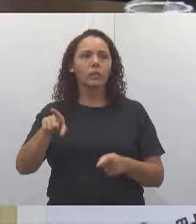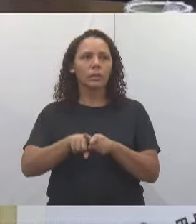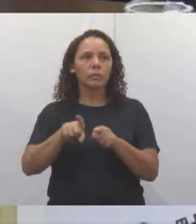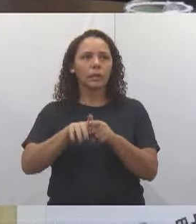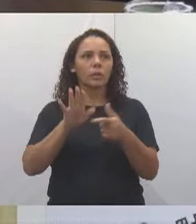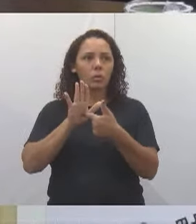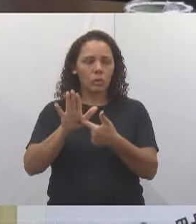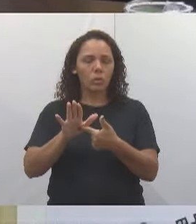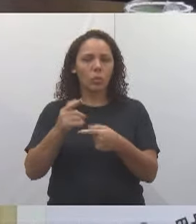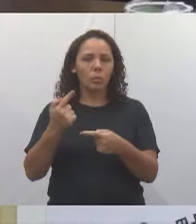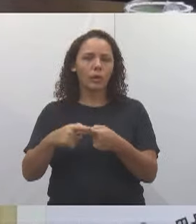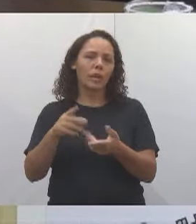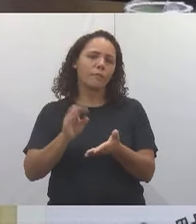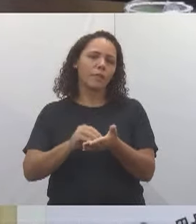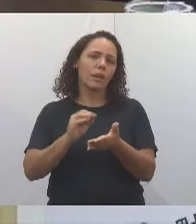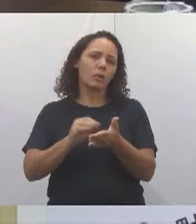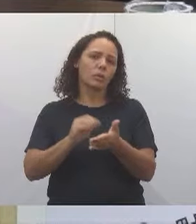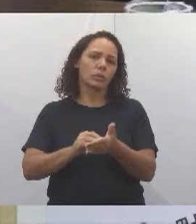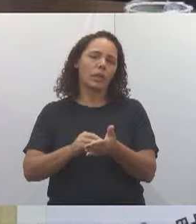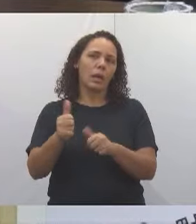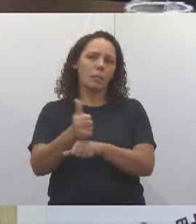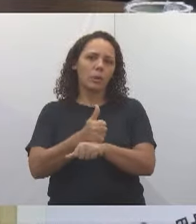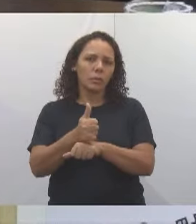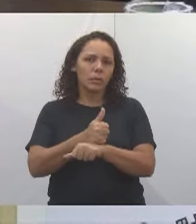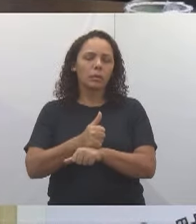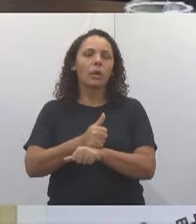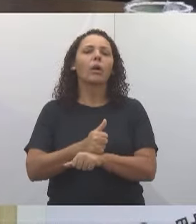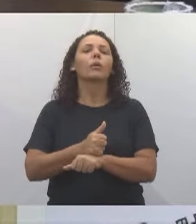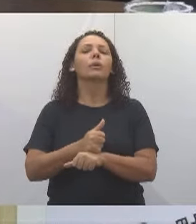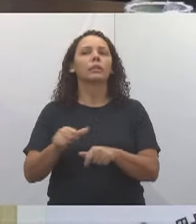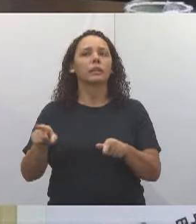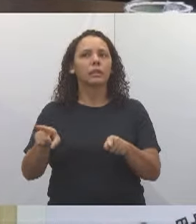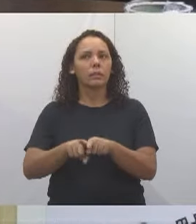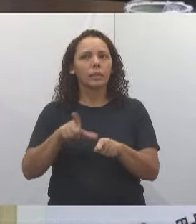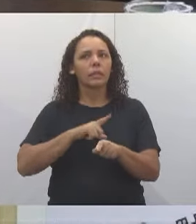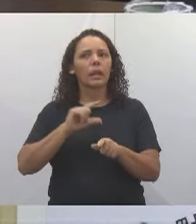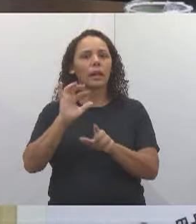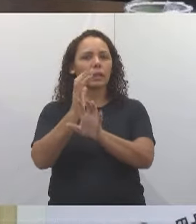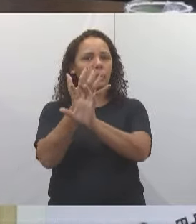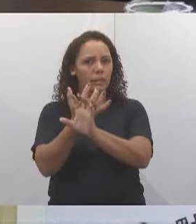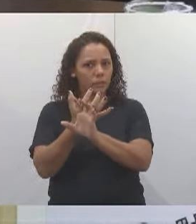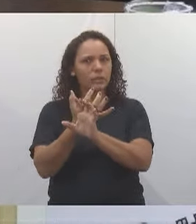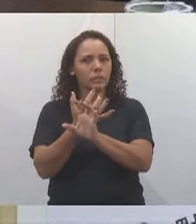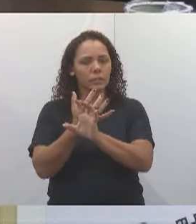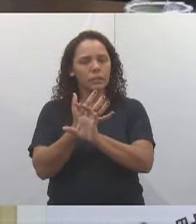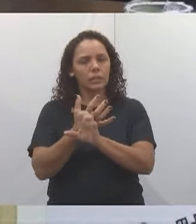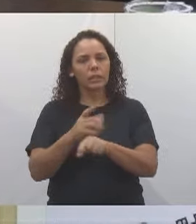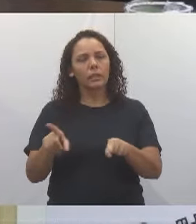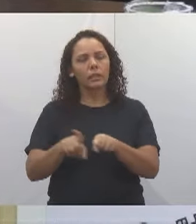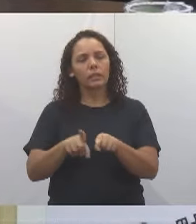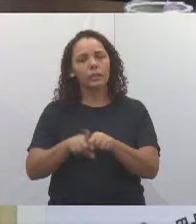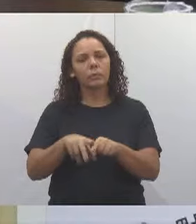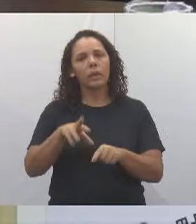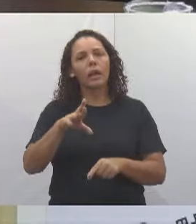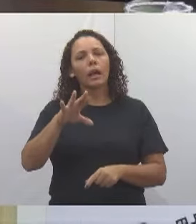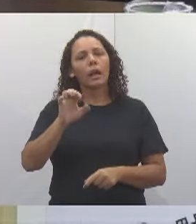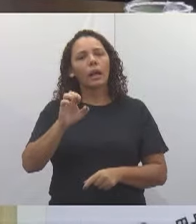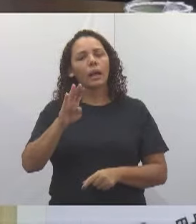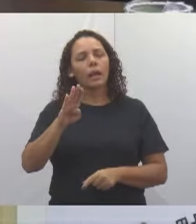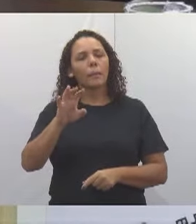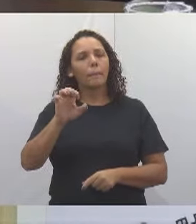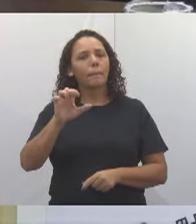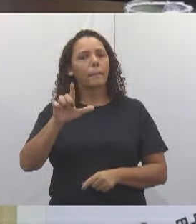de profissional, ele colocou em teleconsultoria, né? E uma outra coisa que a Rebeca fez, a Rebeca hoje está